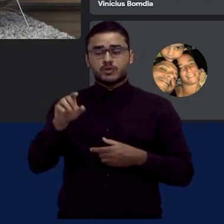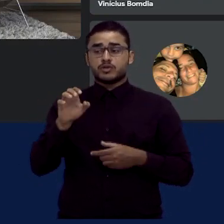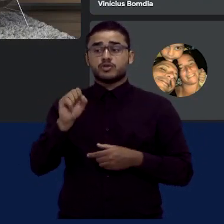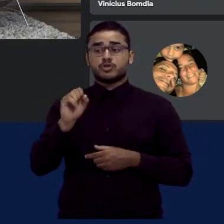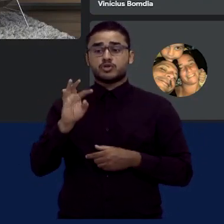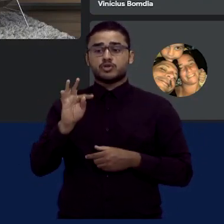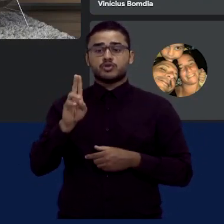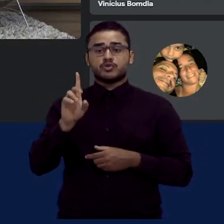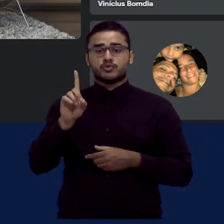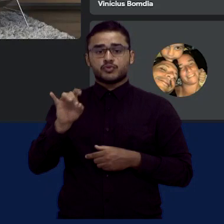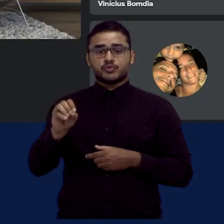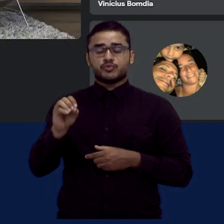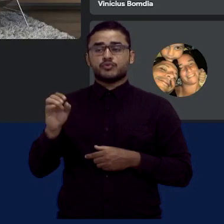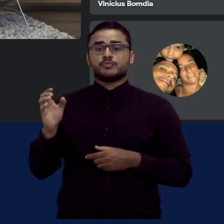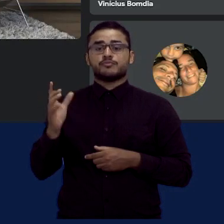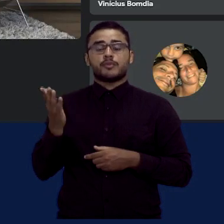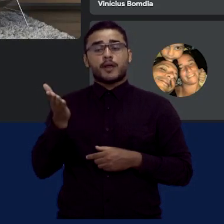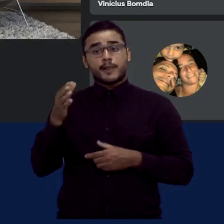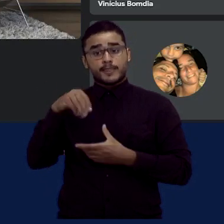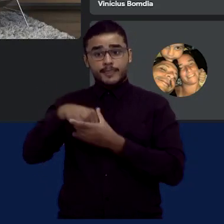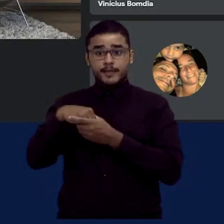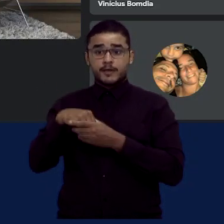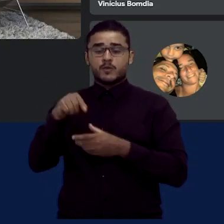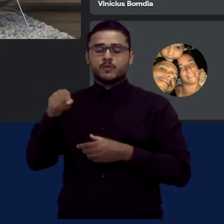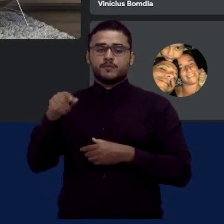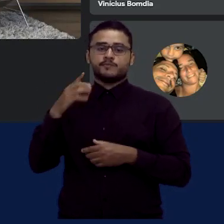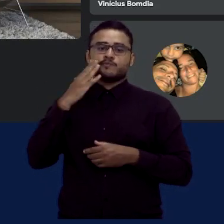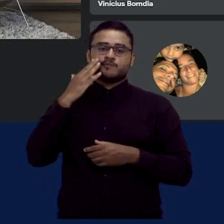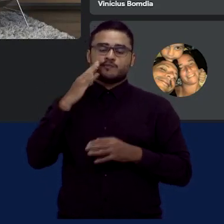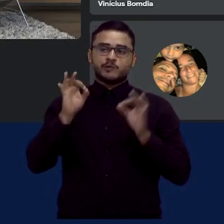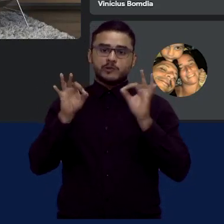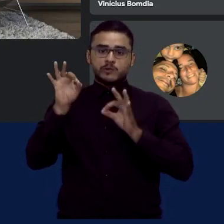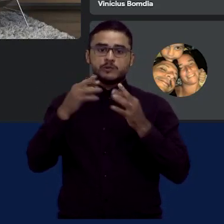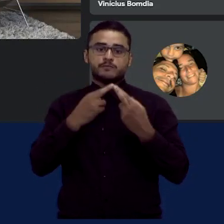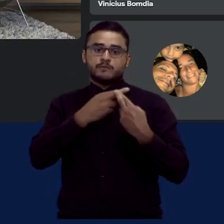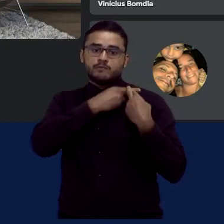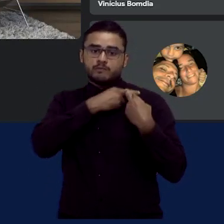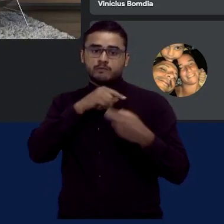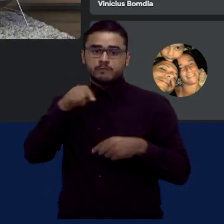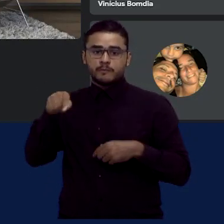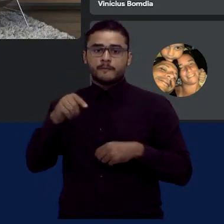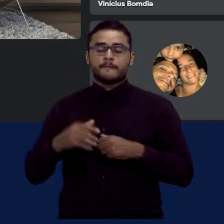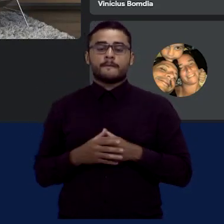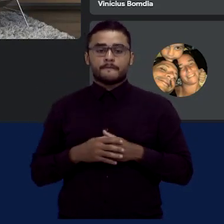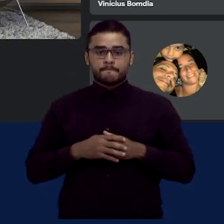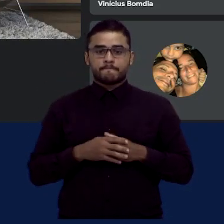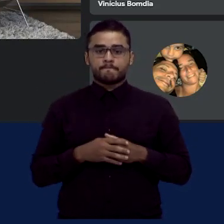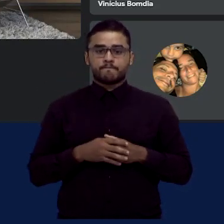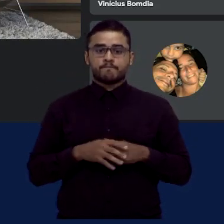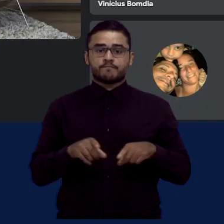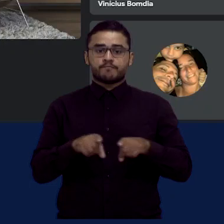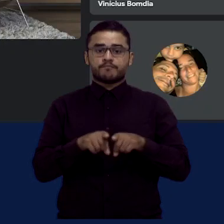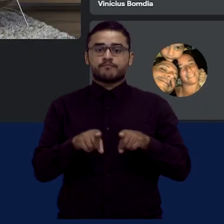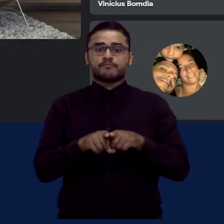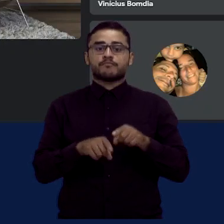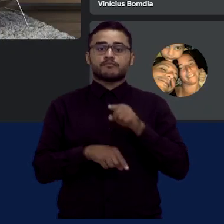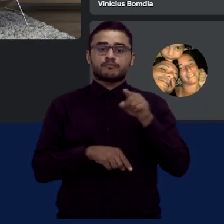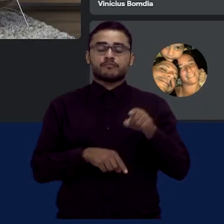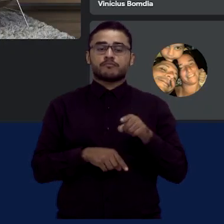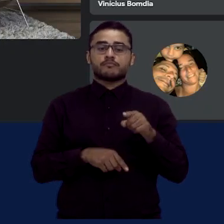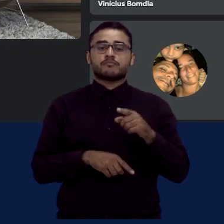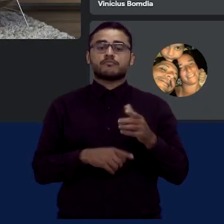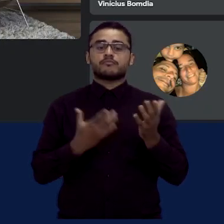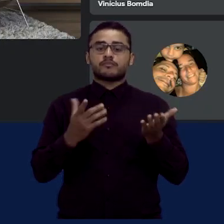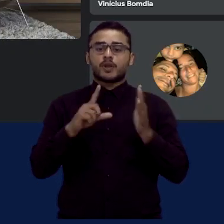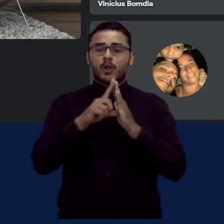eu também estou à frente. Estou à frente atualmente do editorial da Reboot Comic Store, que é uma